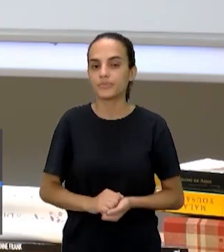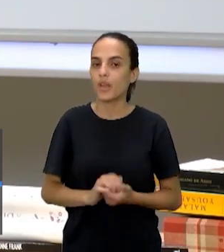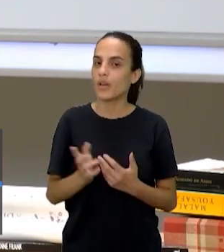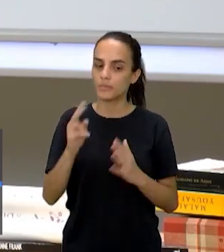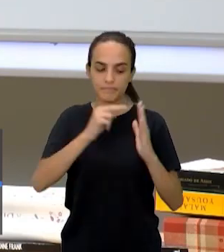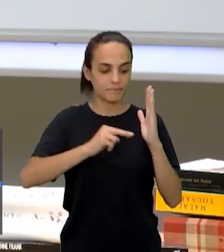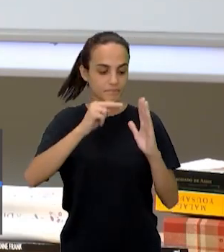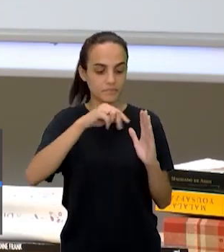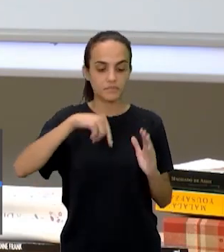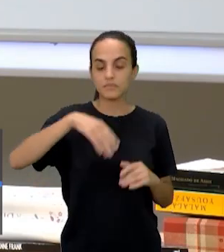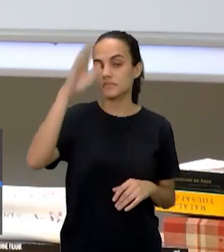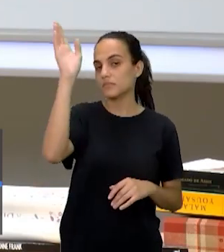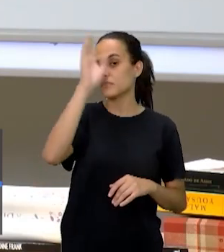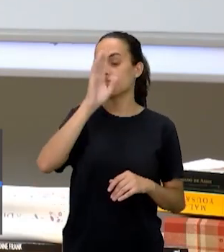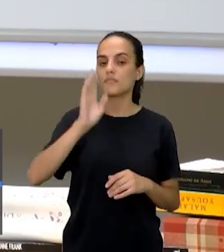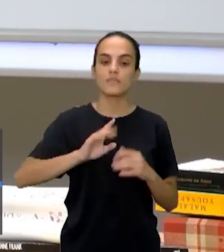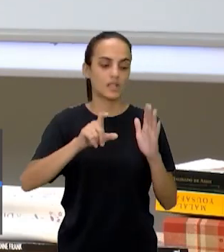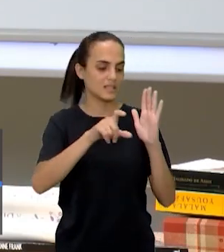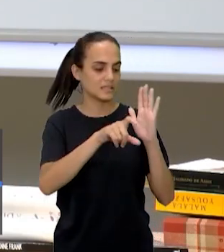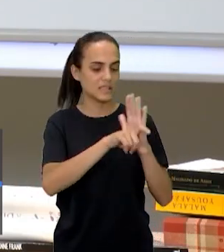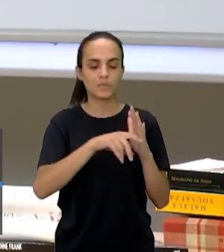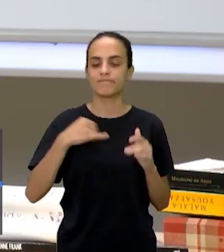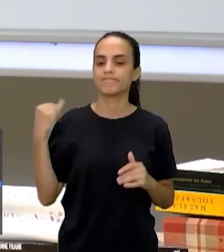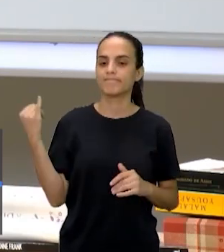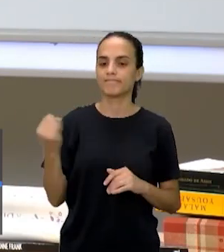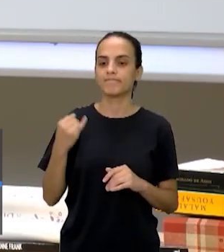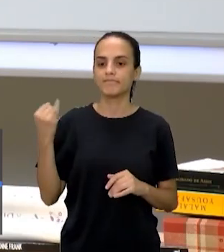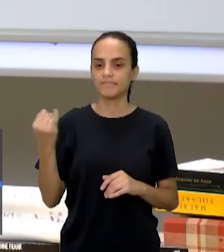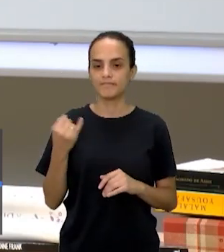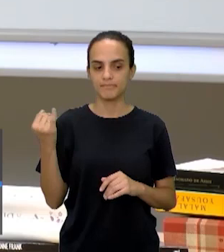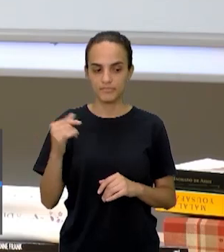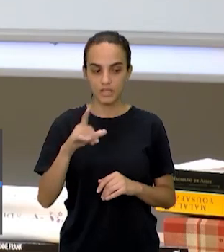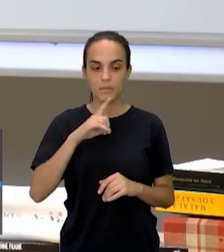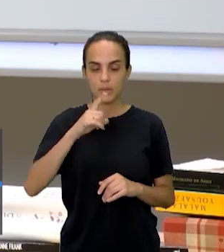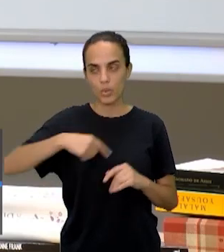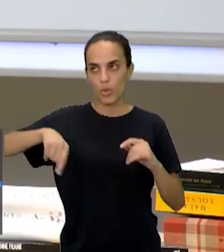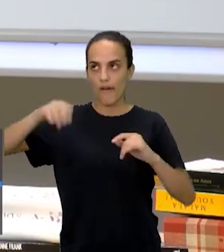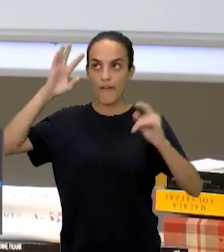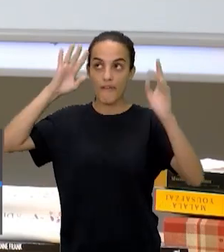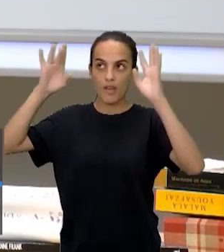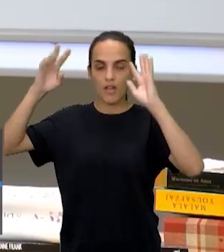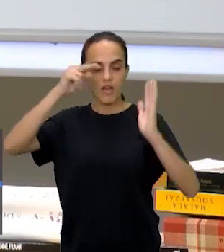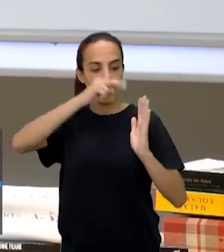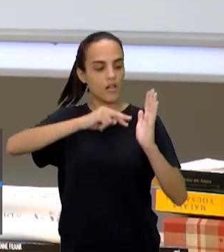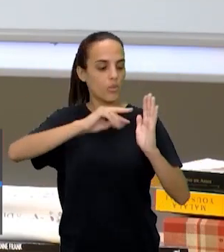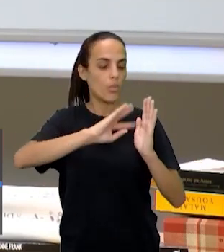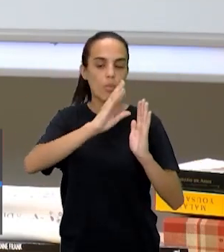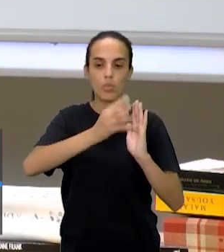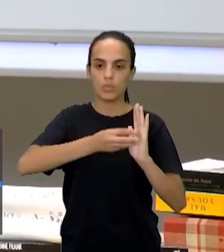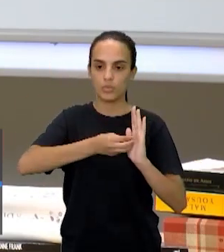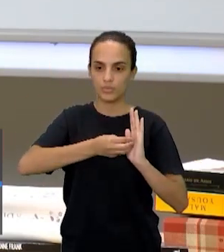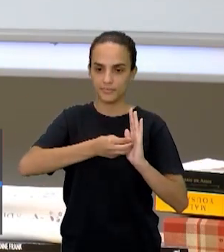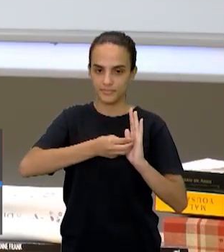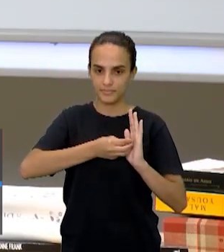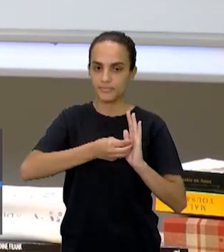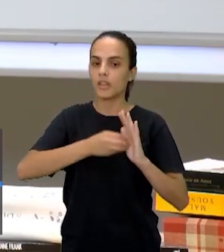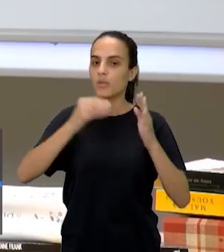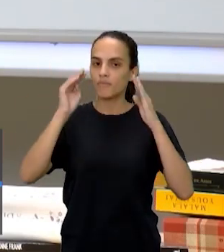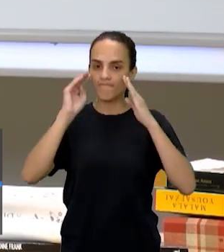da leitura no Brasil, esses dados são extremamente importantes para a gente refletir a leitura como um todo. Então, a gente vai